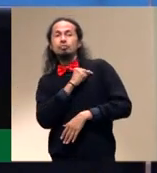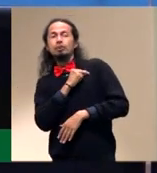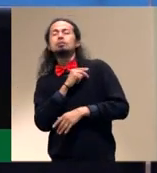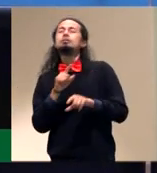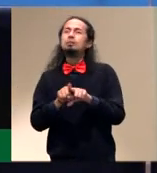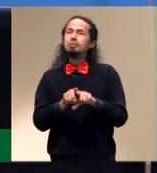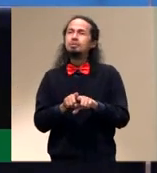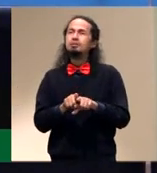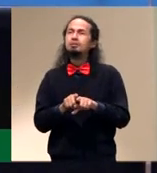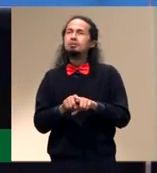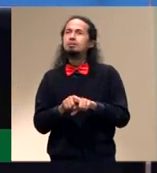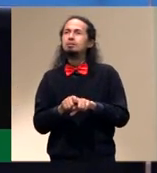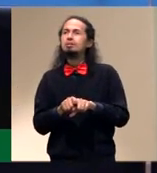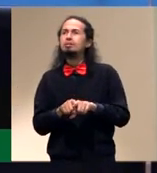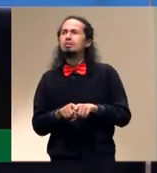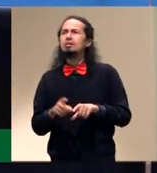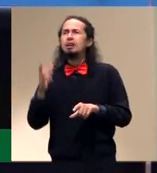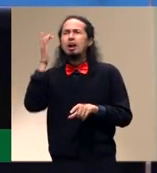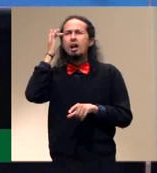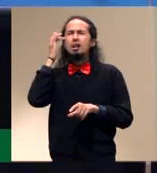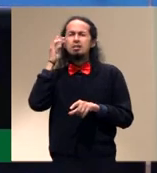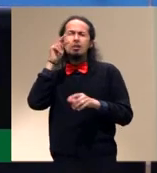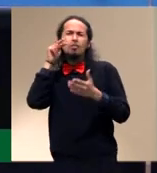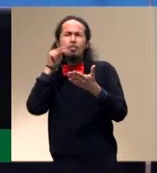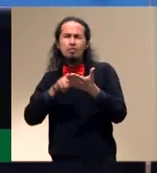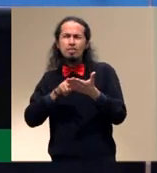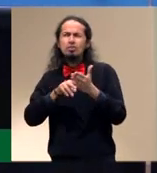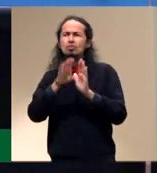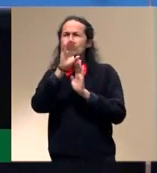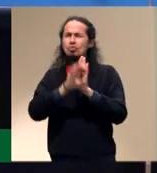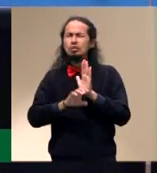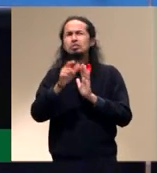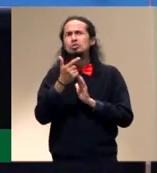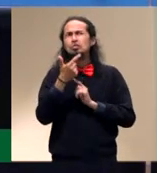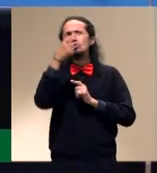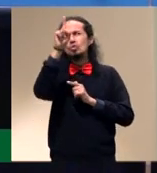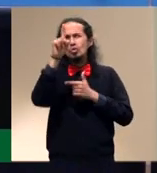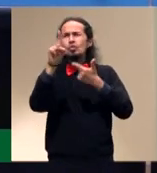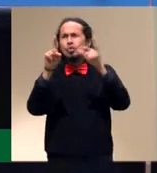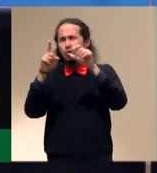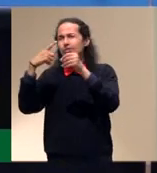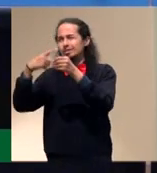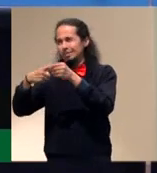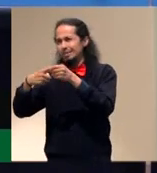agora, 2021, olhar os currículos das outras capitais,